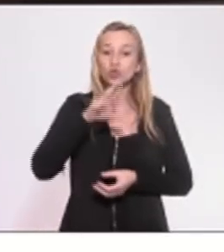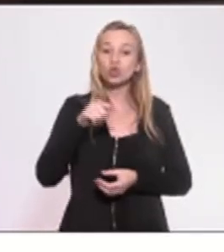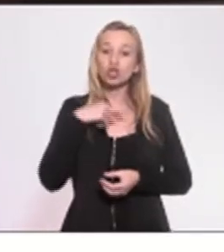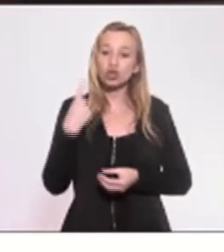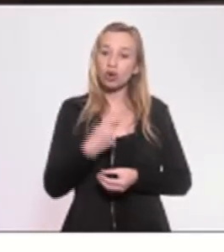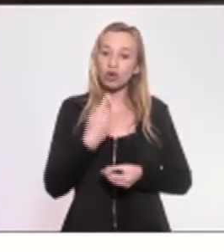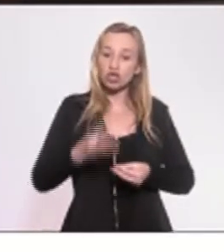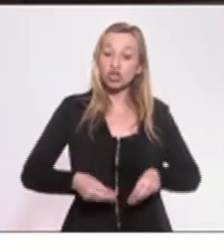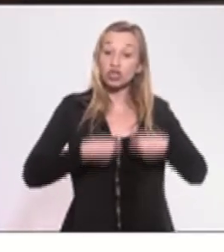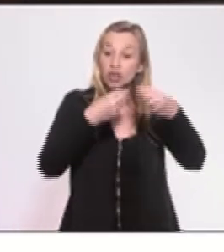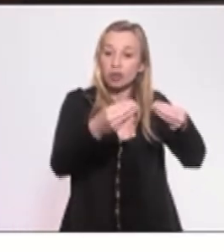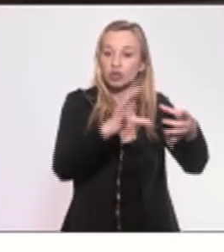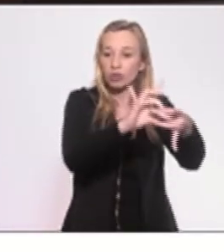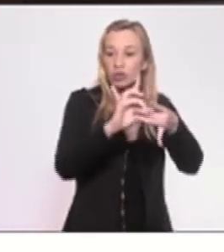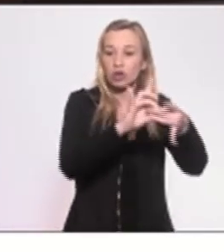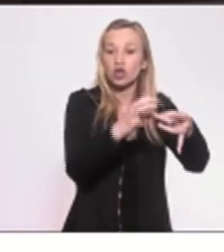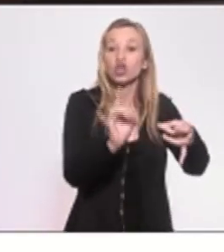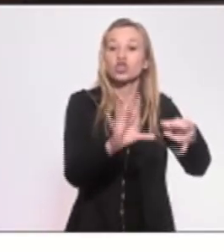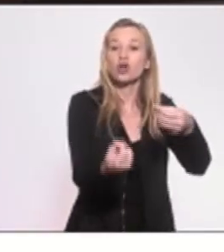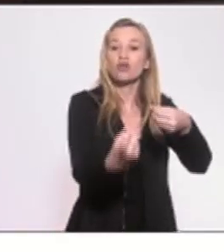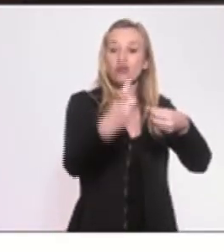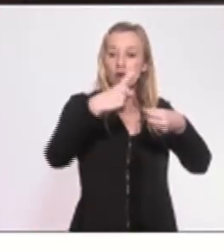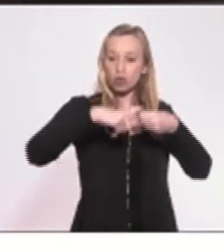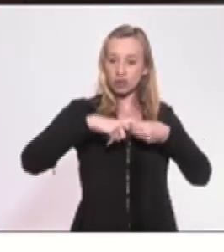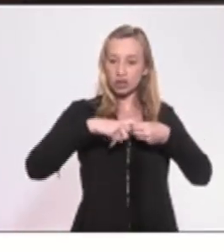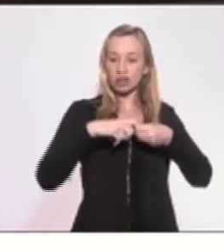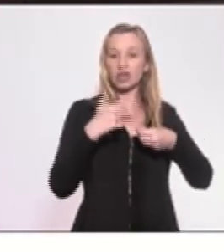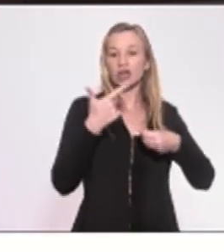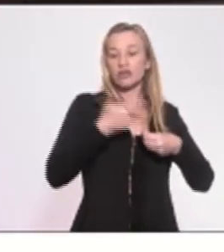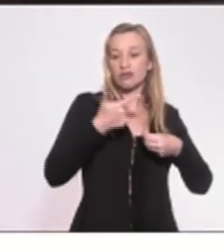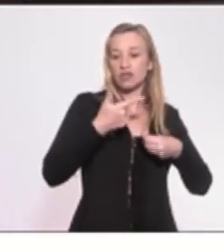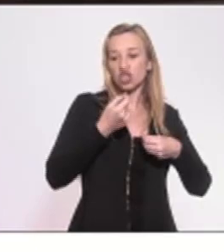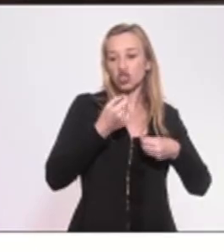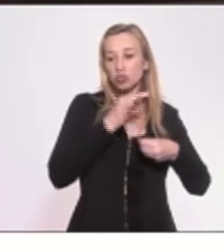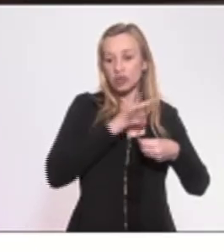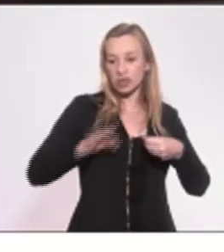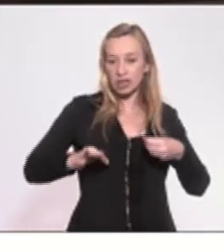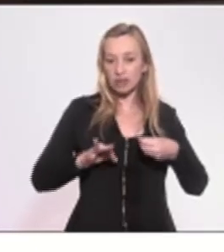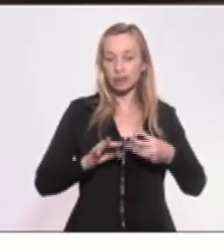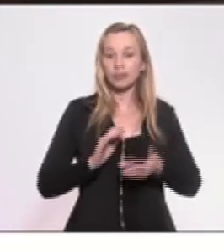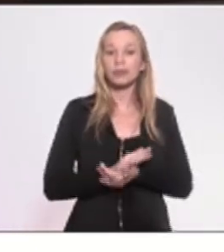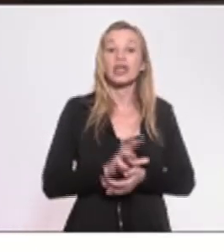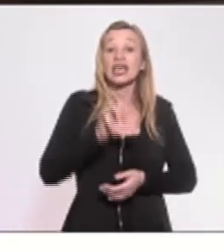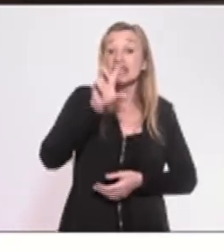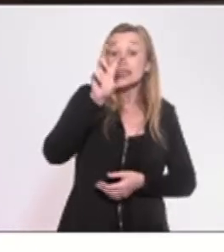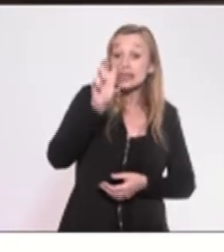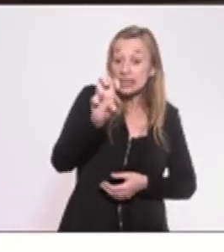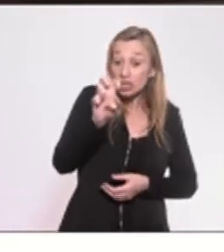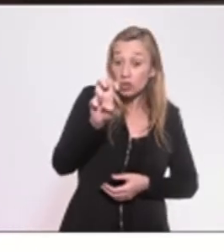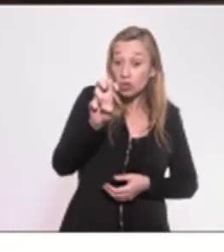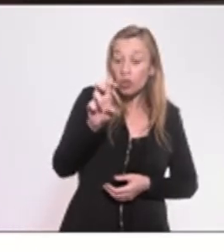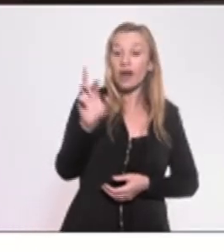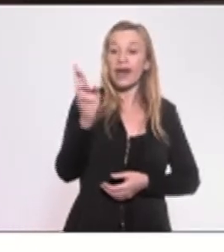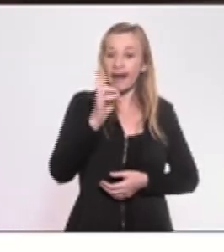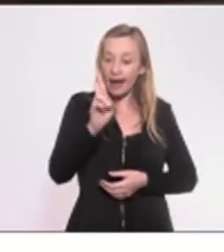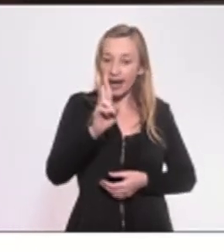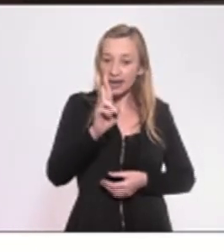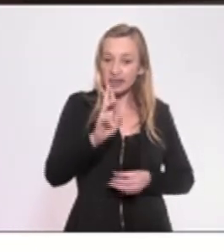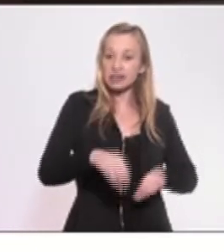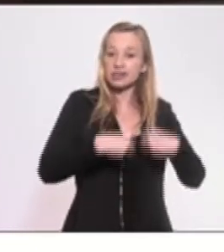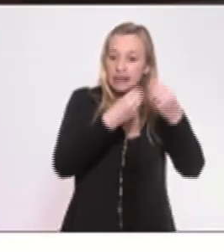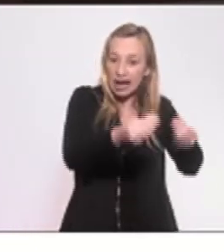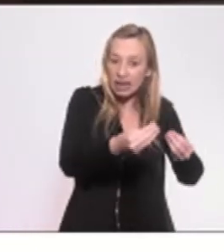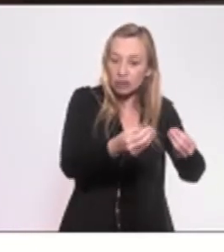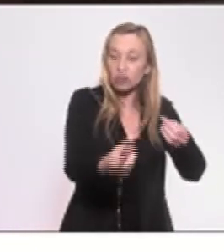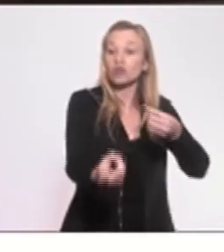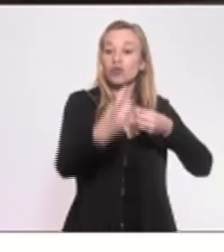União só retorna 20%. Isso quer dizer, cada 5 reais arrecadados, a gente só tem